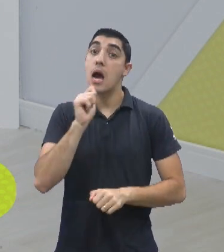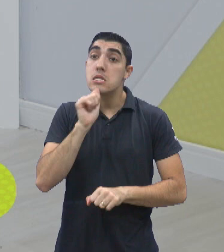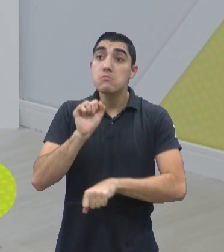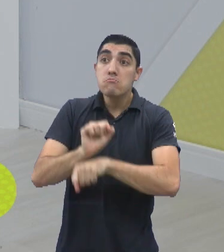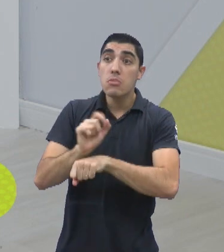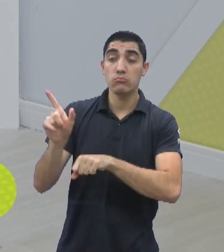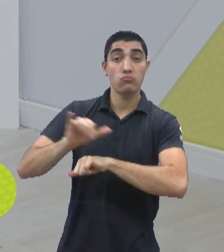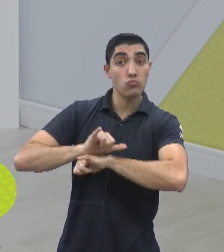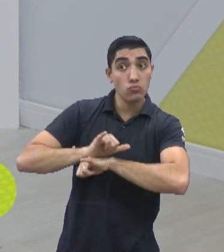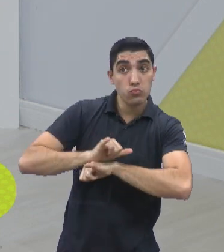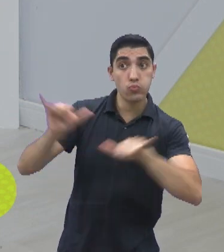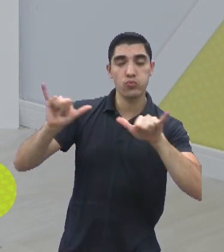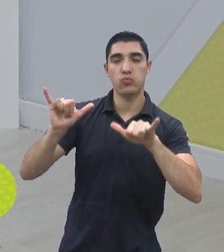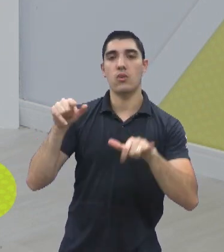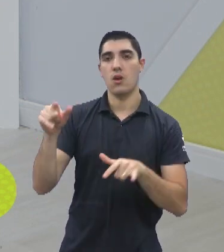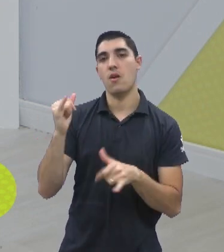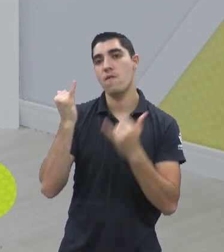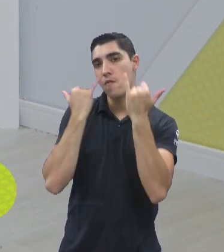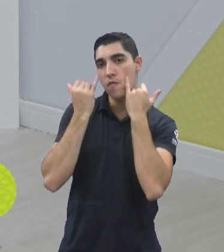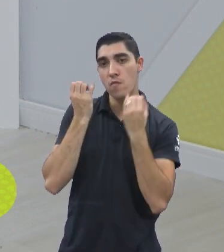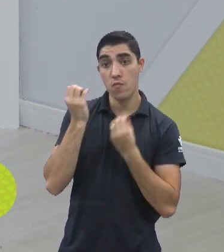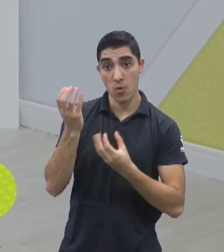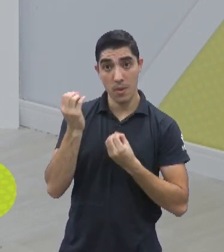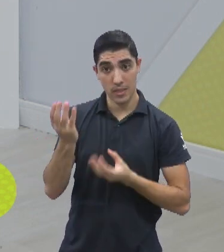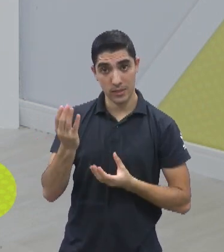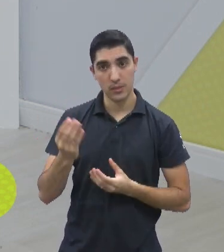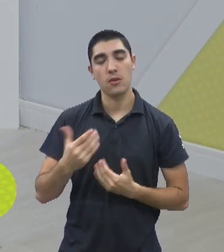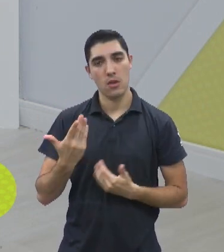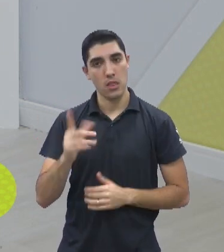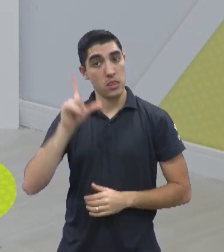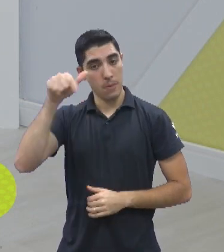as confirmações das notícias, enfim. Em breve a gente traz mais informações.